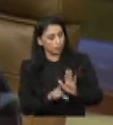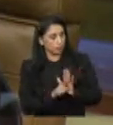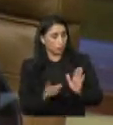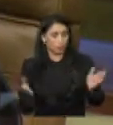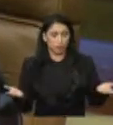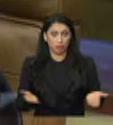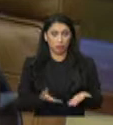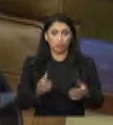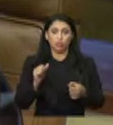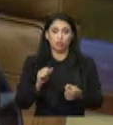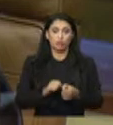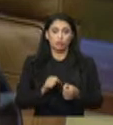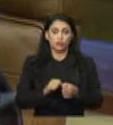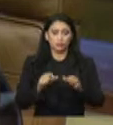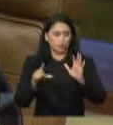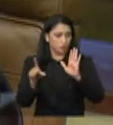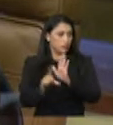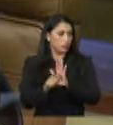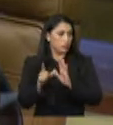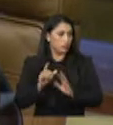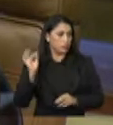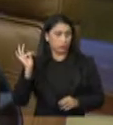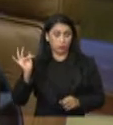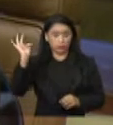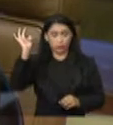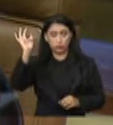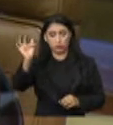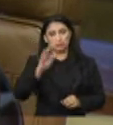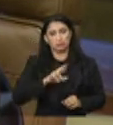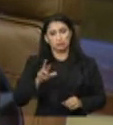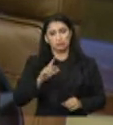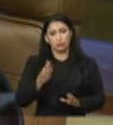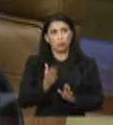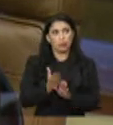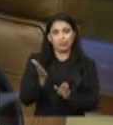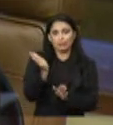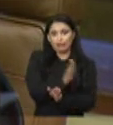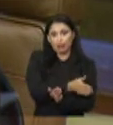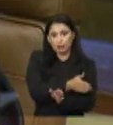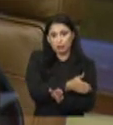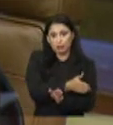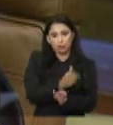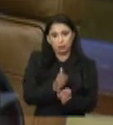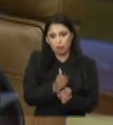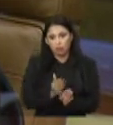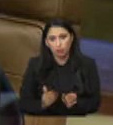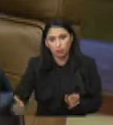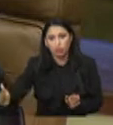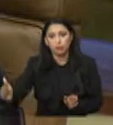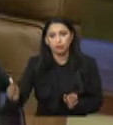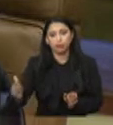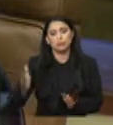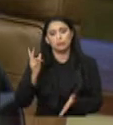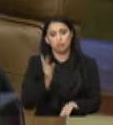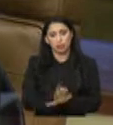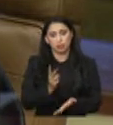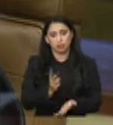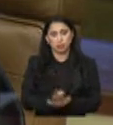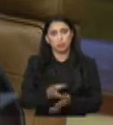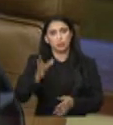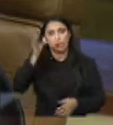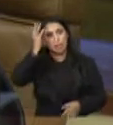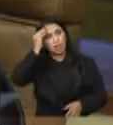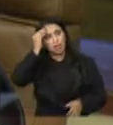pode hoje fazer lei para o futuro não para trás ainda a pretexto de interpretar lei